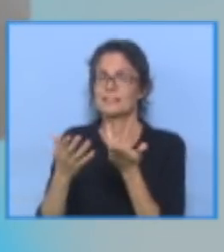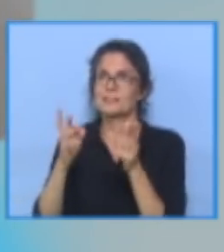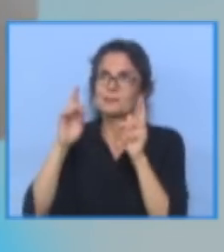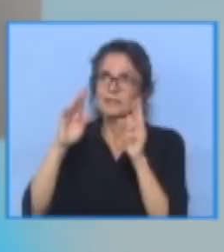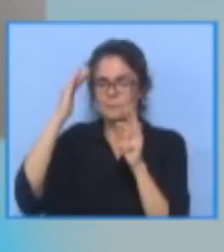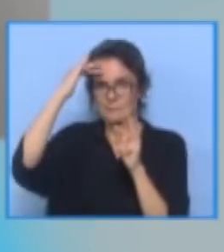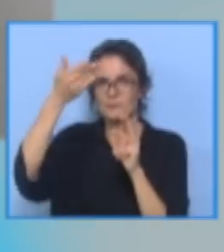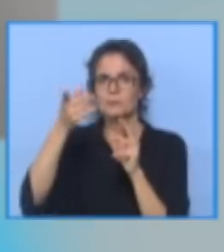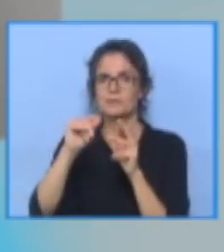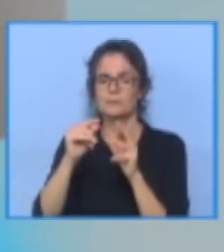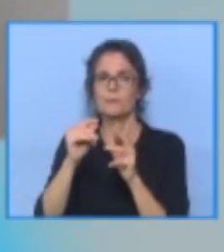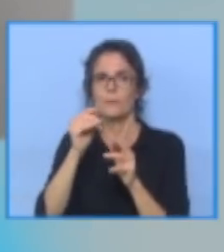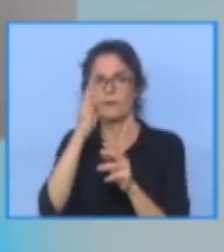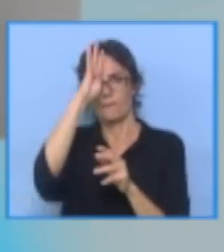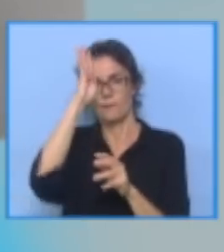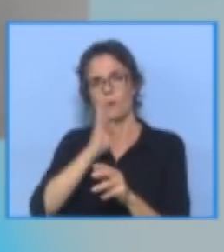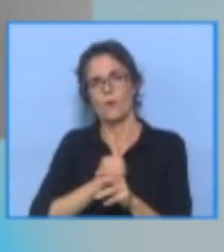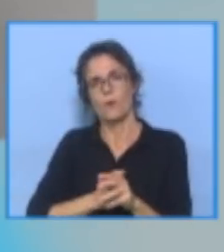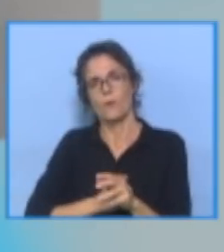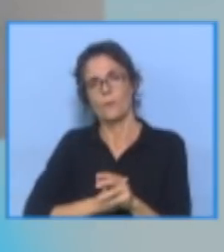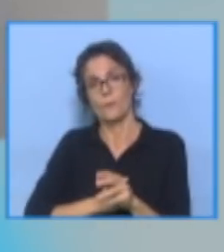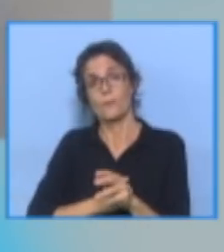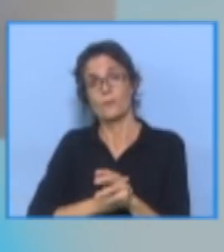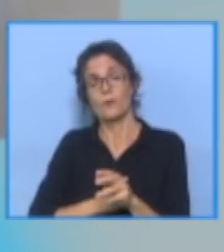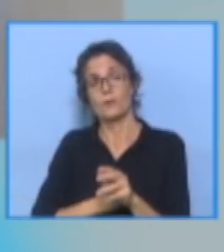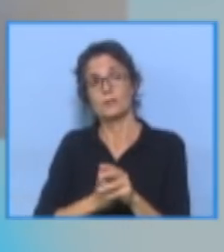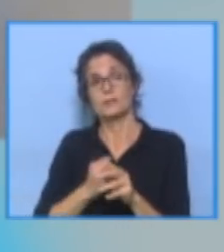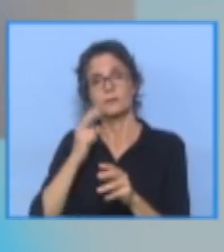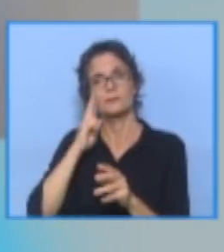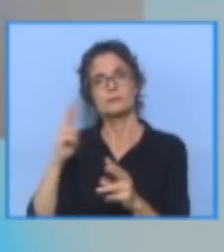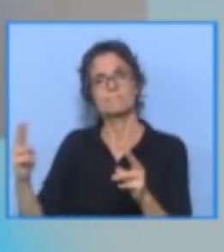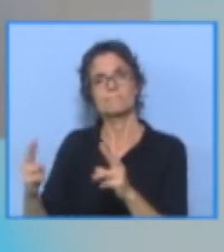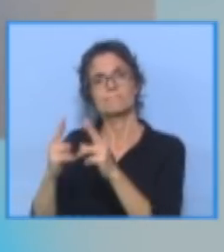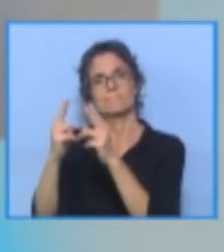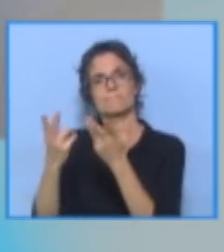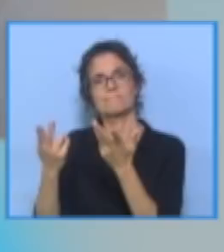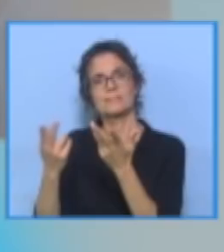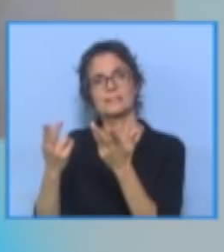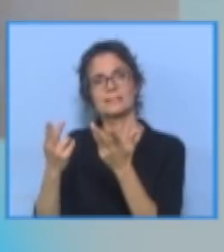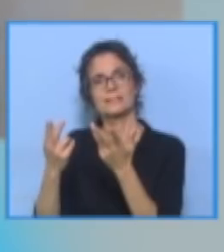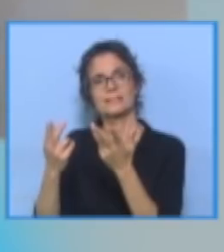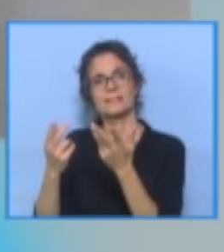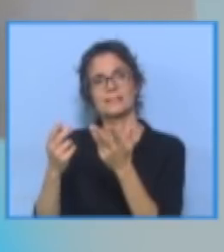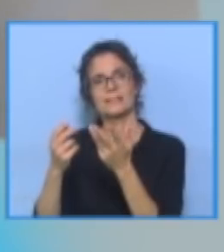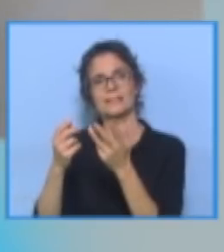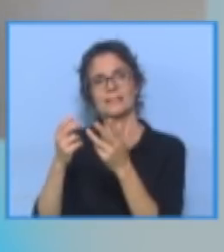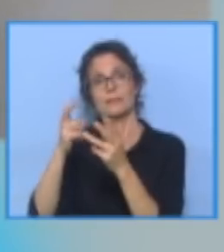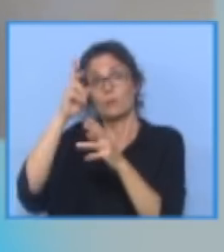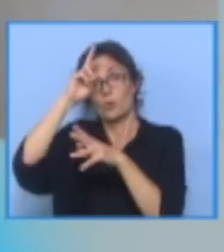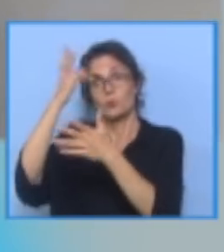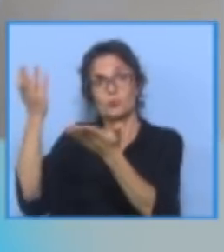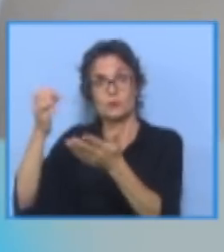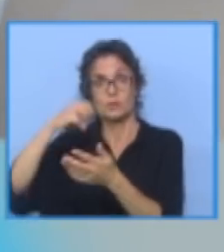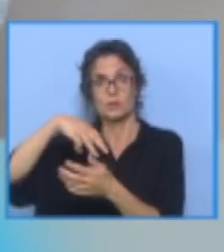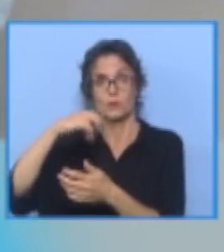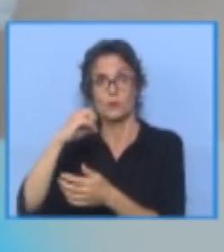um Papa católico a visitar um patriarca em Moscou e em conjunto dar este